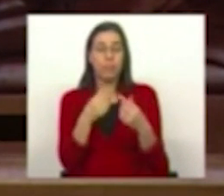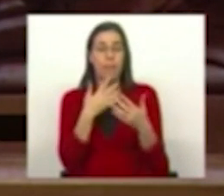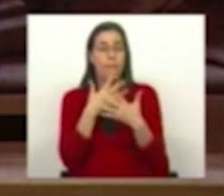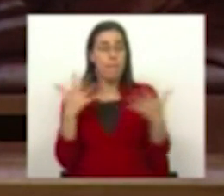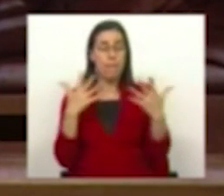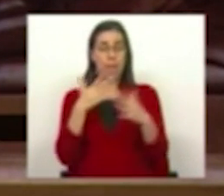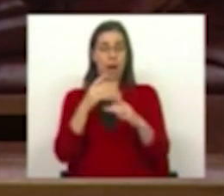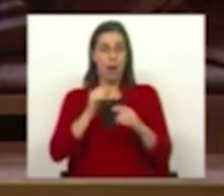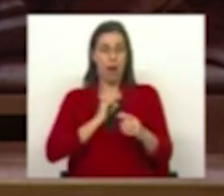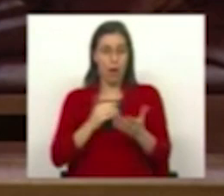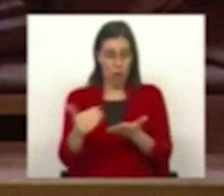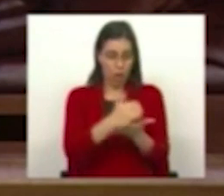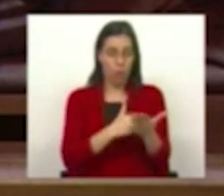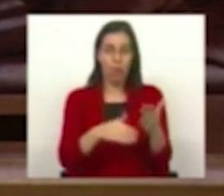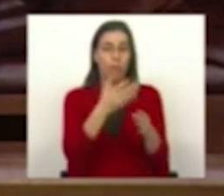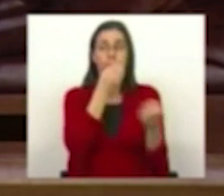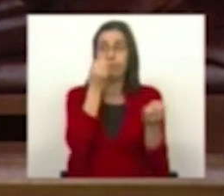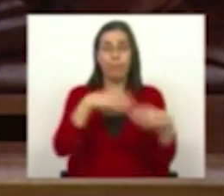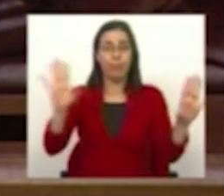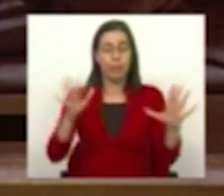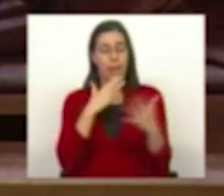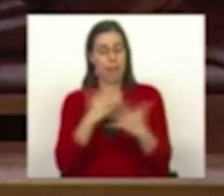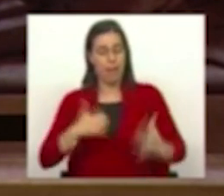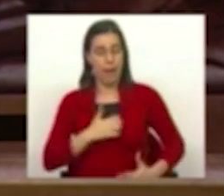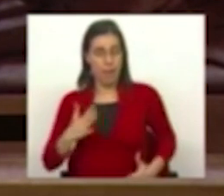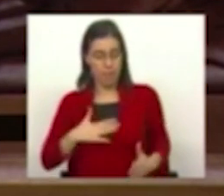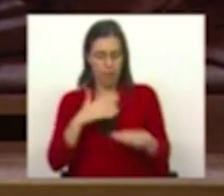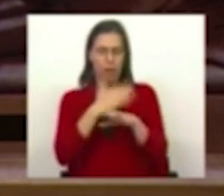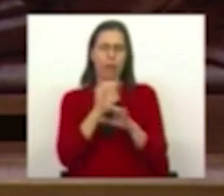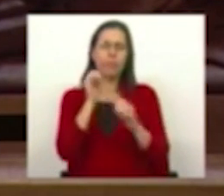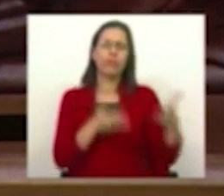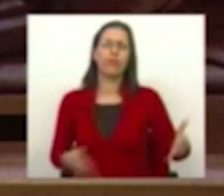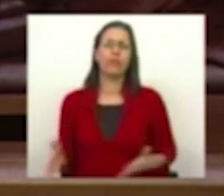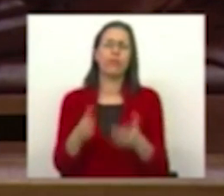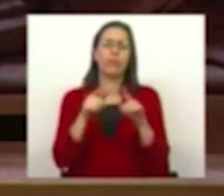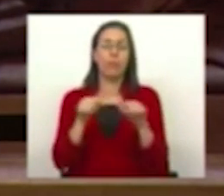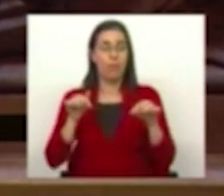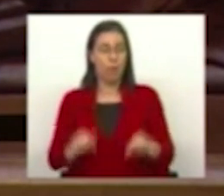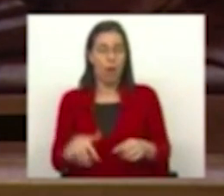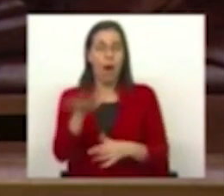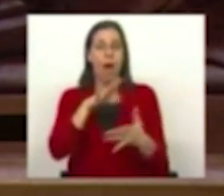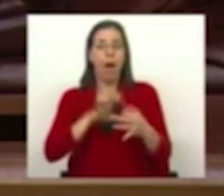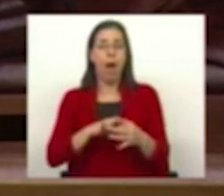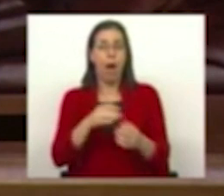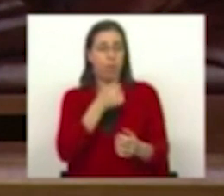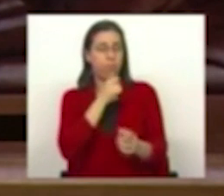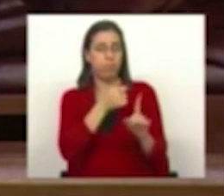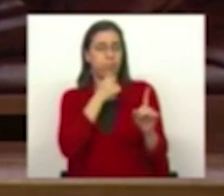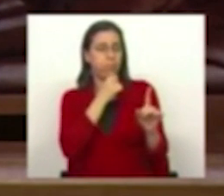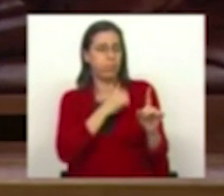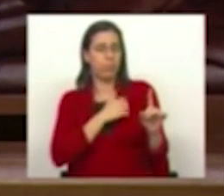parte importante dos nossos recursos. A maioria das empresas e setores estratégicos estão hoje sob o domínio do grande